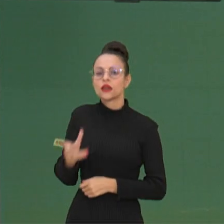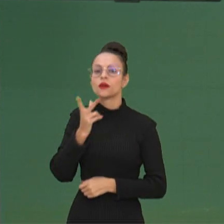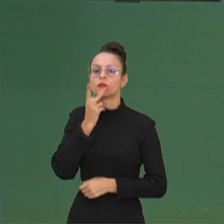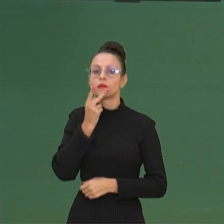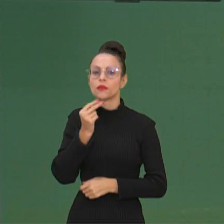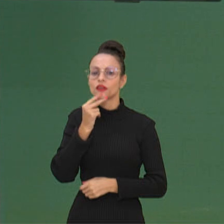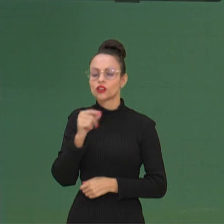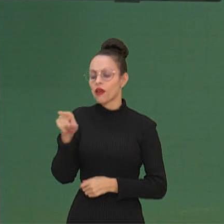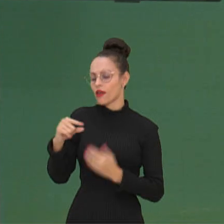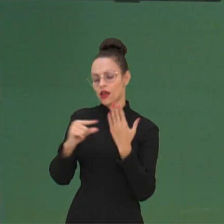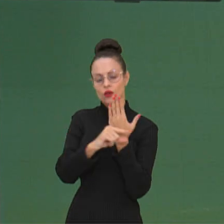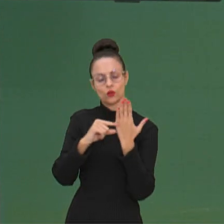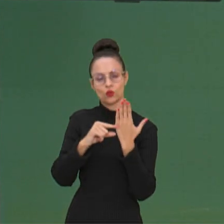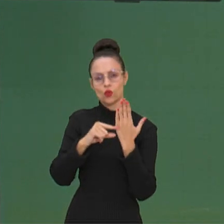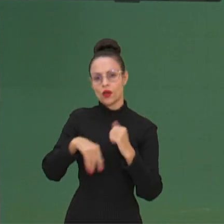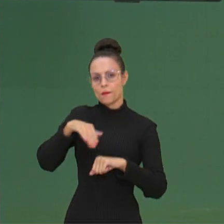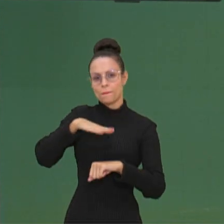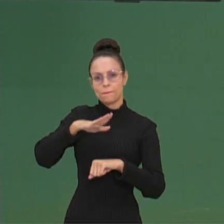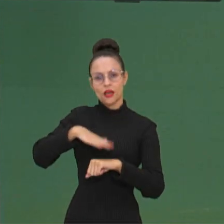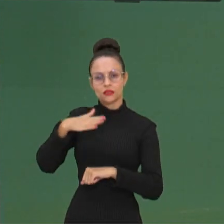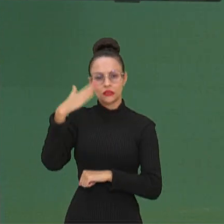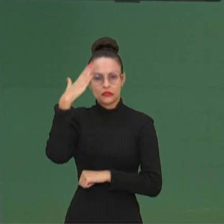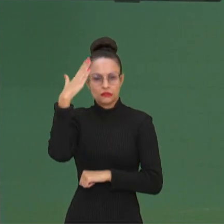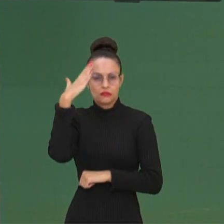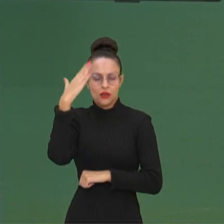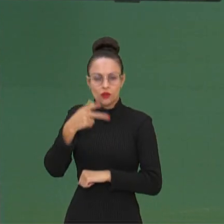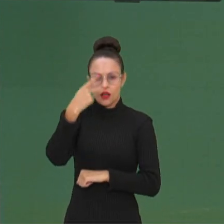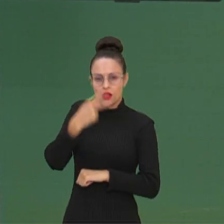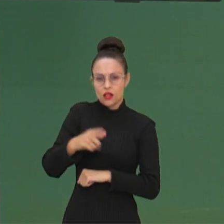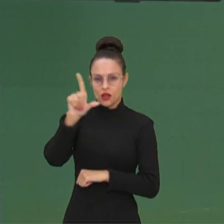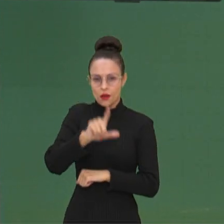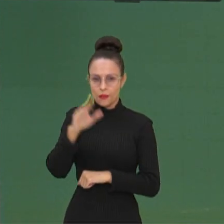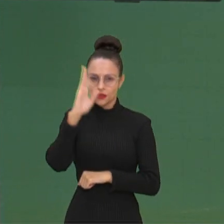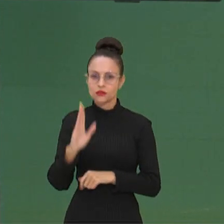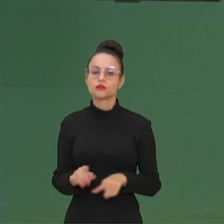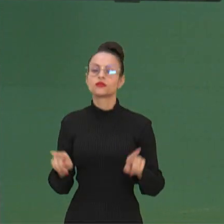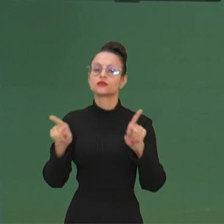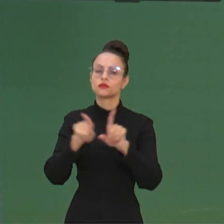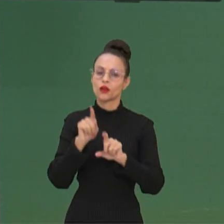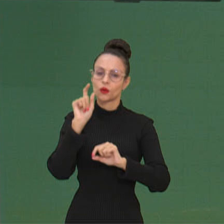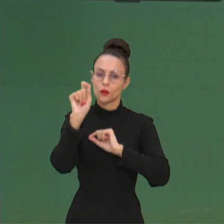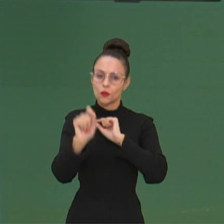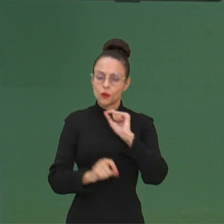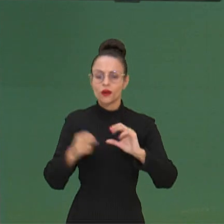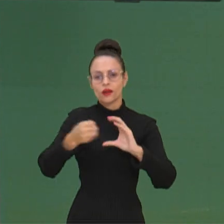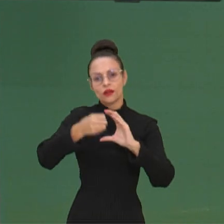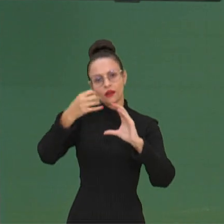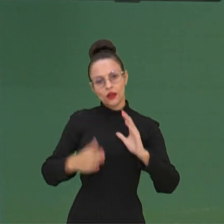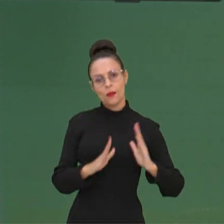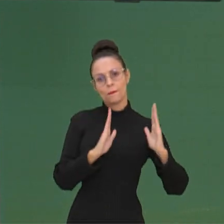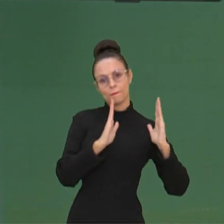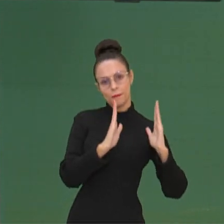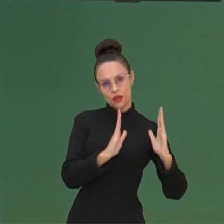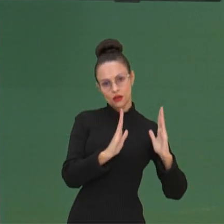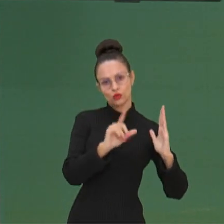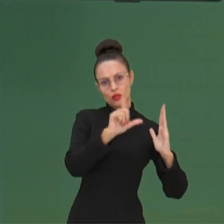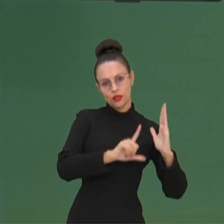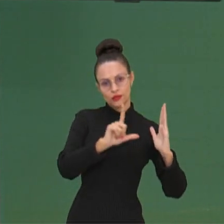disse, ela é curta com relação a outros gêneros também narrativos. Se você pegar, de repente,